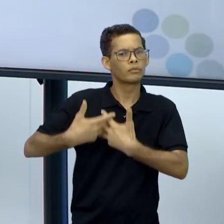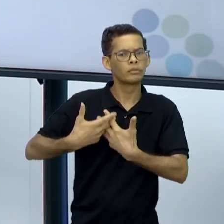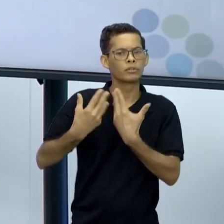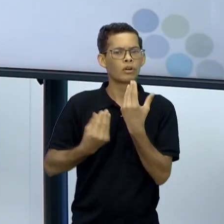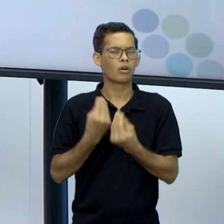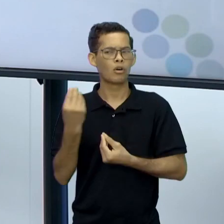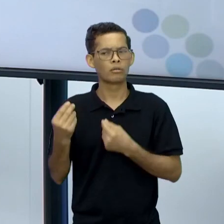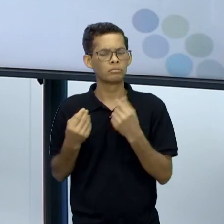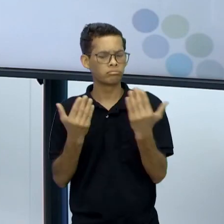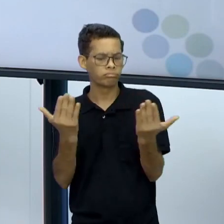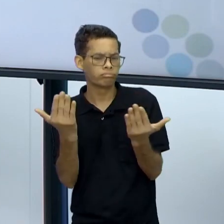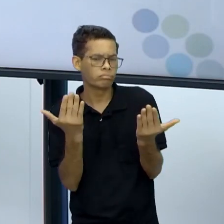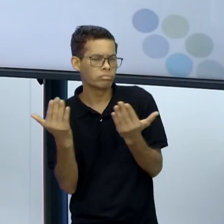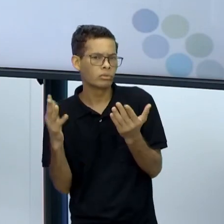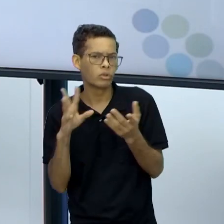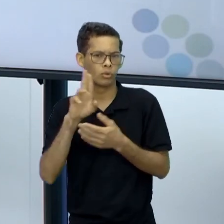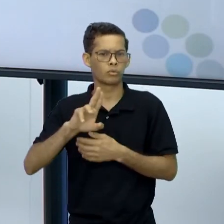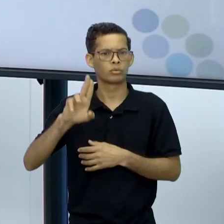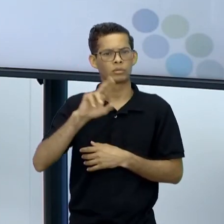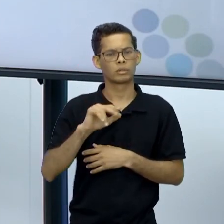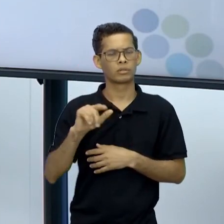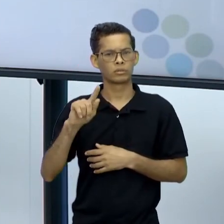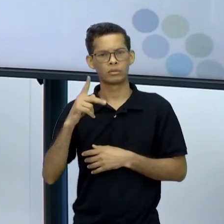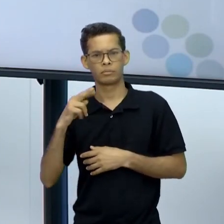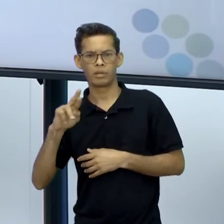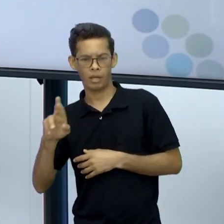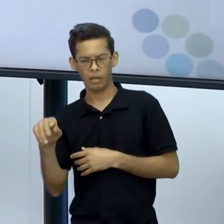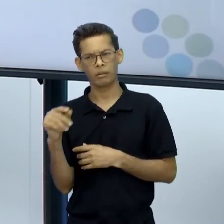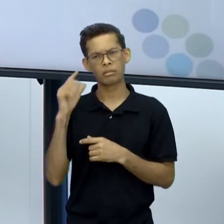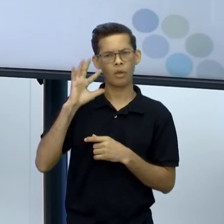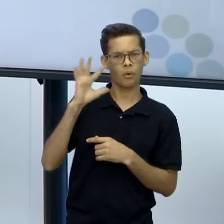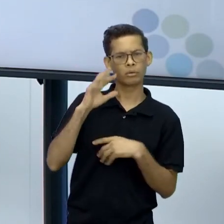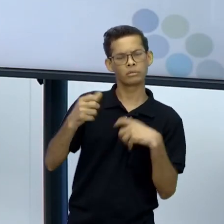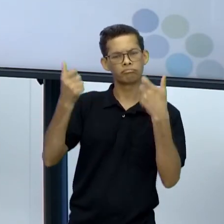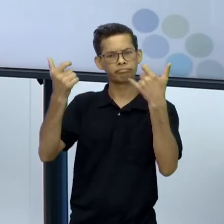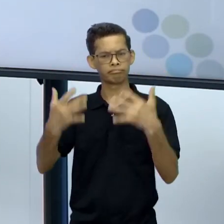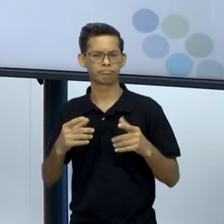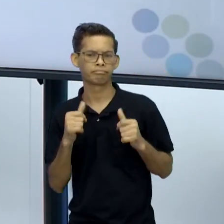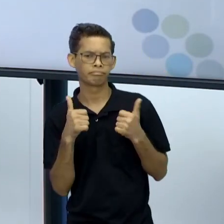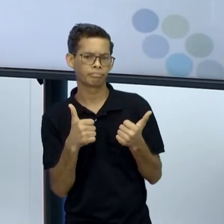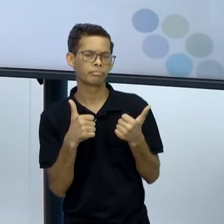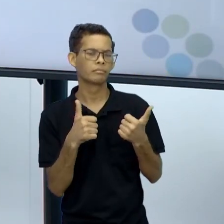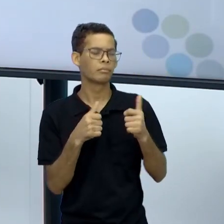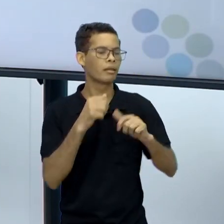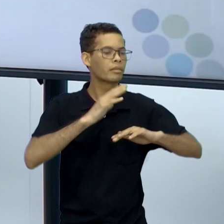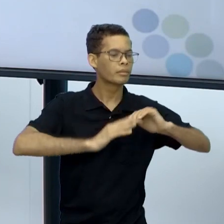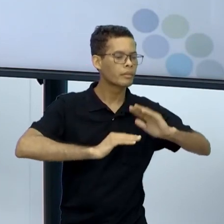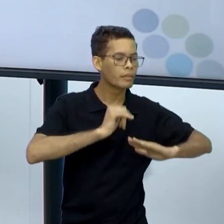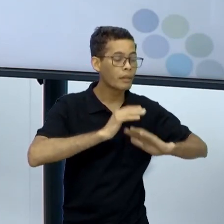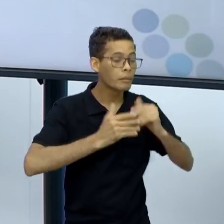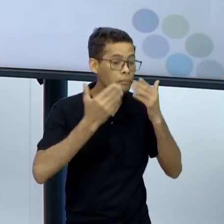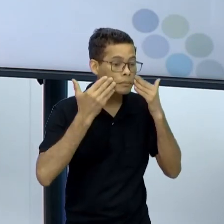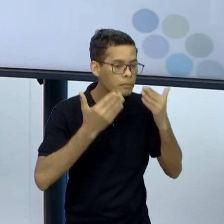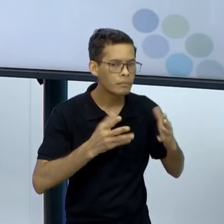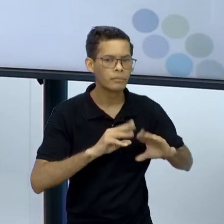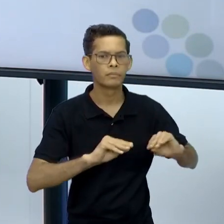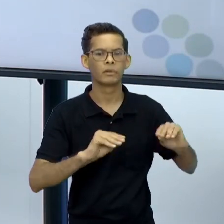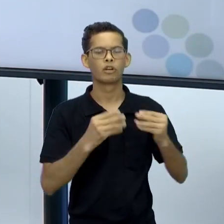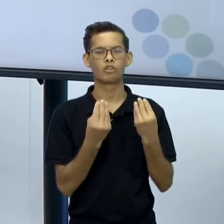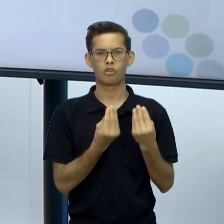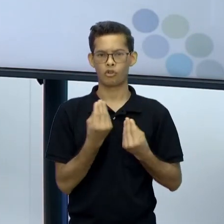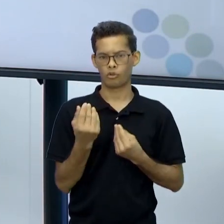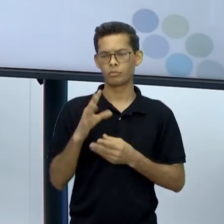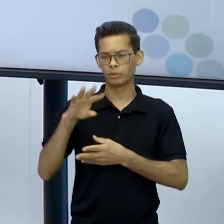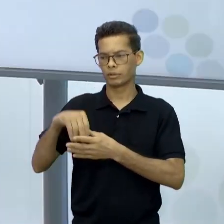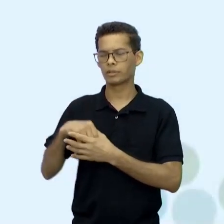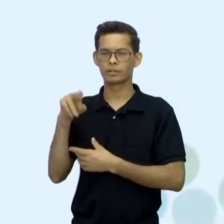análise com o GPR. Porque eu falei na teoria, vamos ver na prática isso, na aula prática que a gente fez lá no Instituto de Física Instituto do IAG